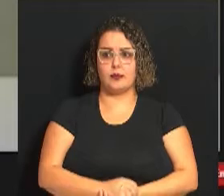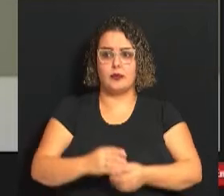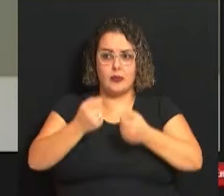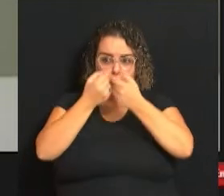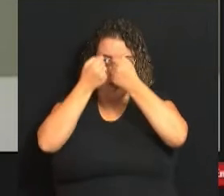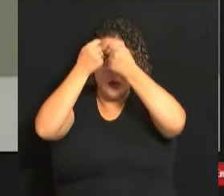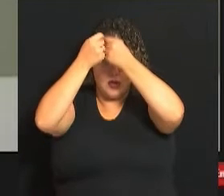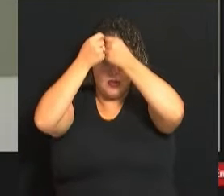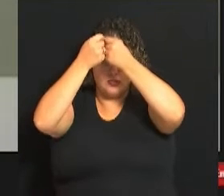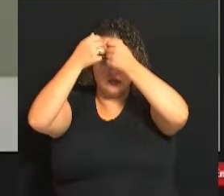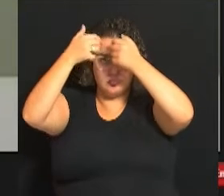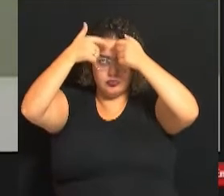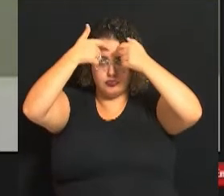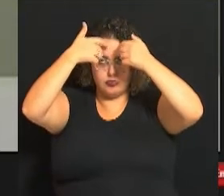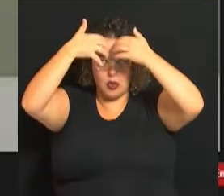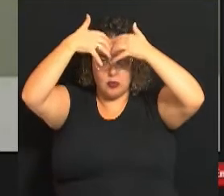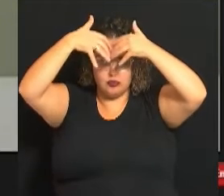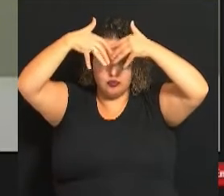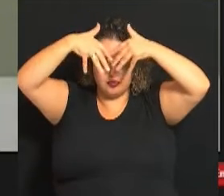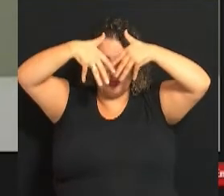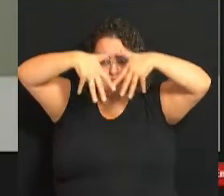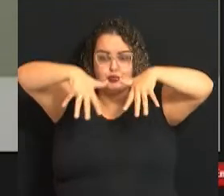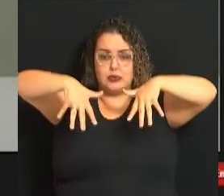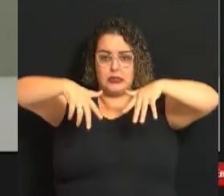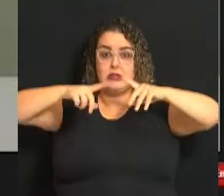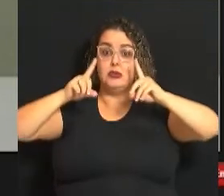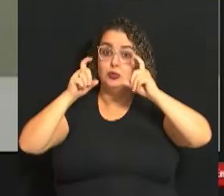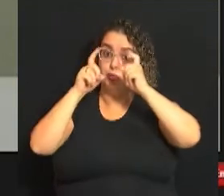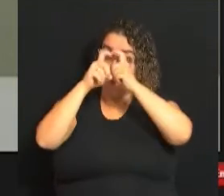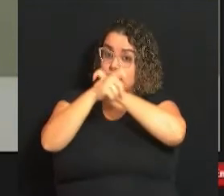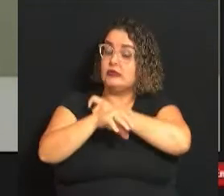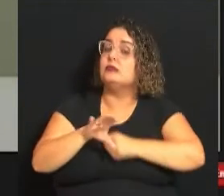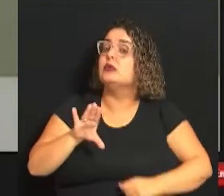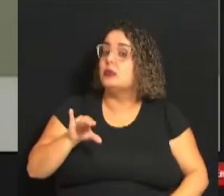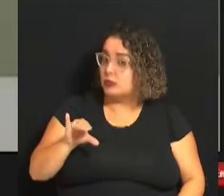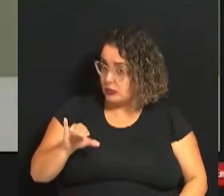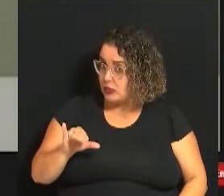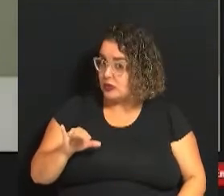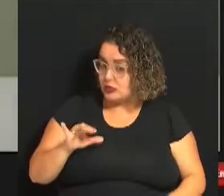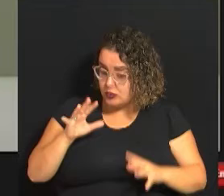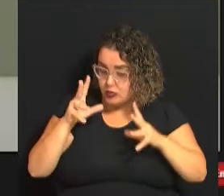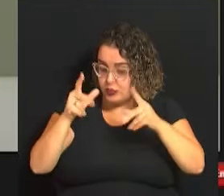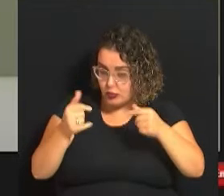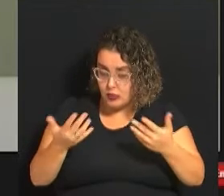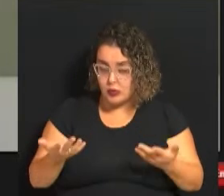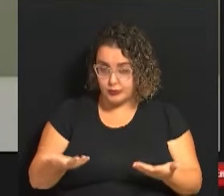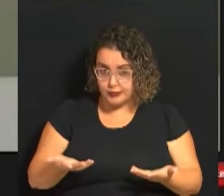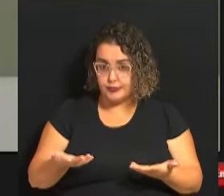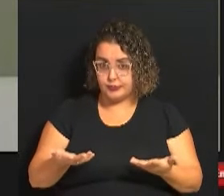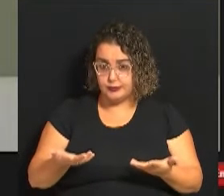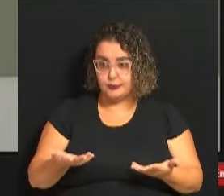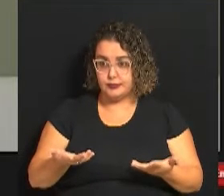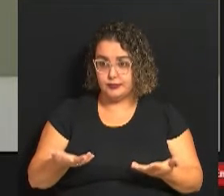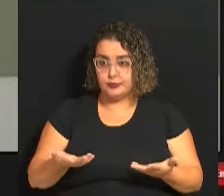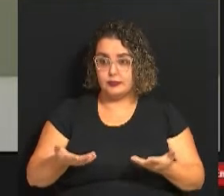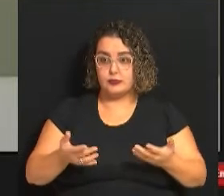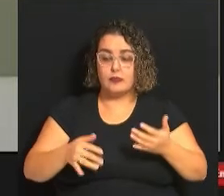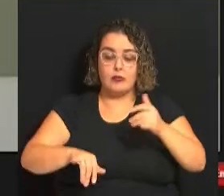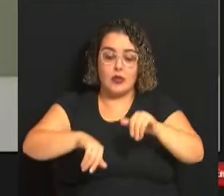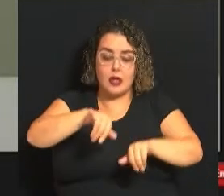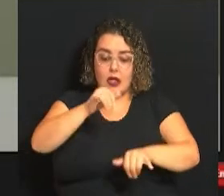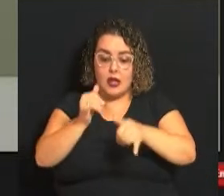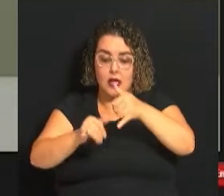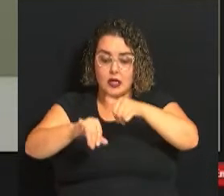central é um grande desafio para a ciência, de uma maneira geral. A quimioterapia funciona